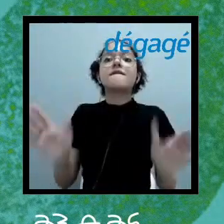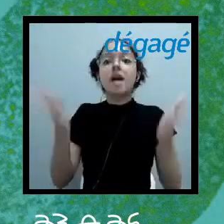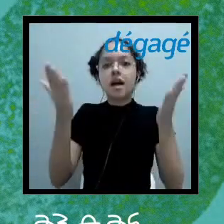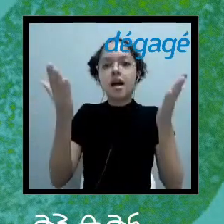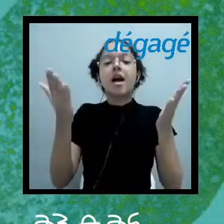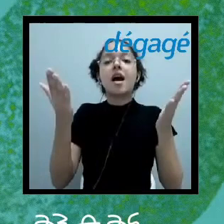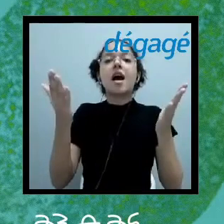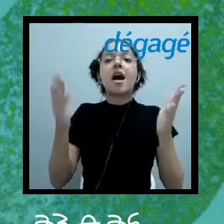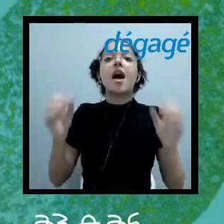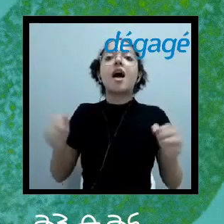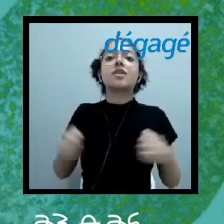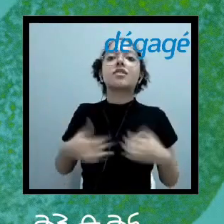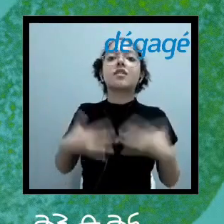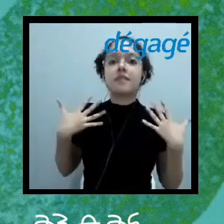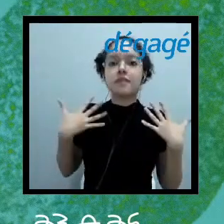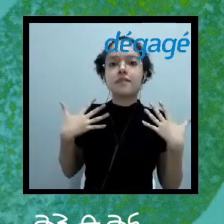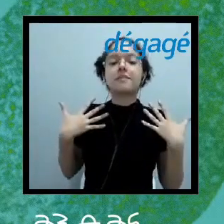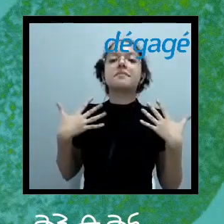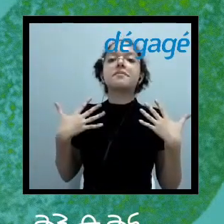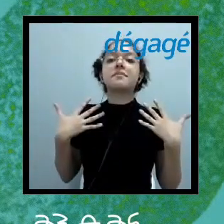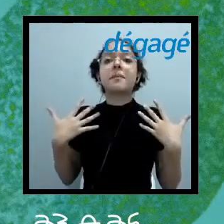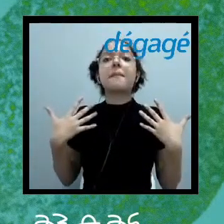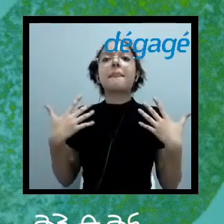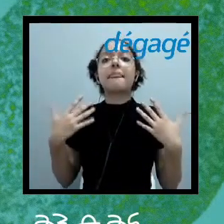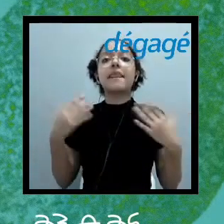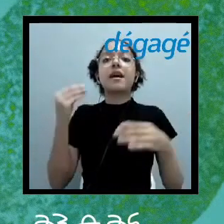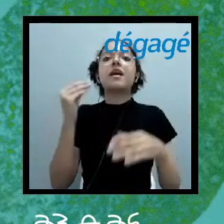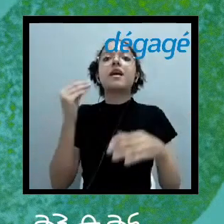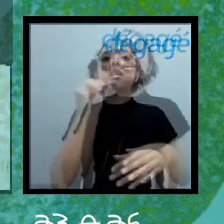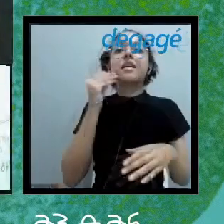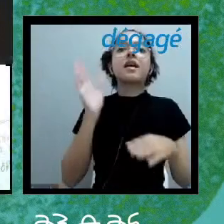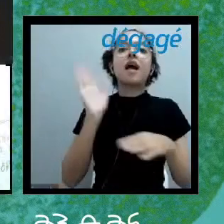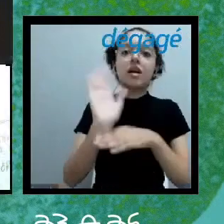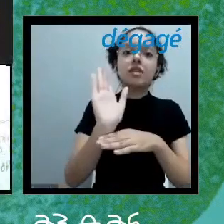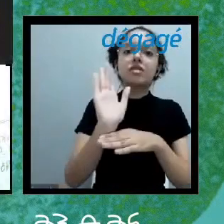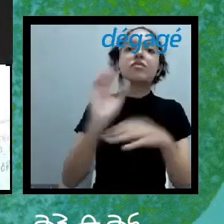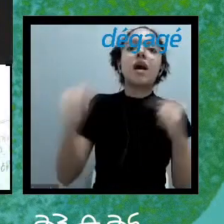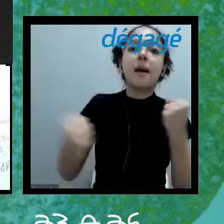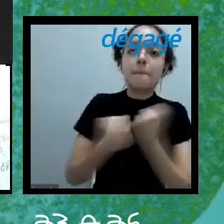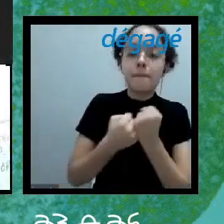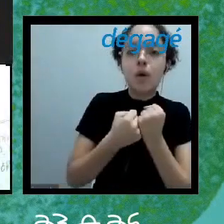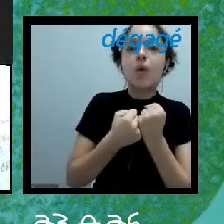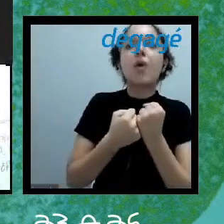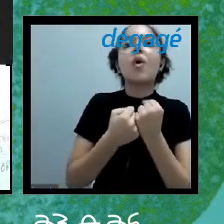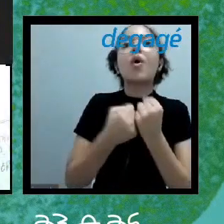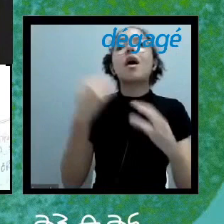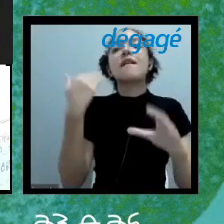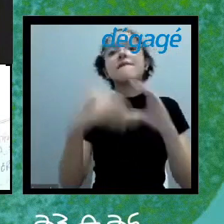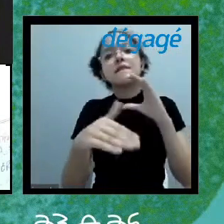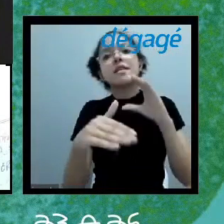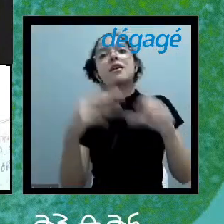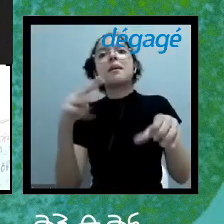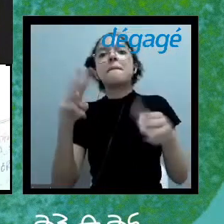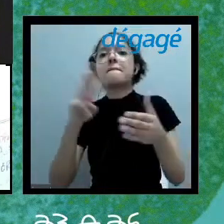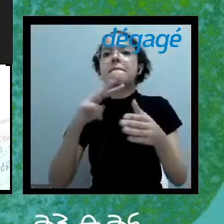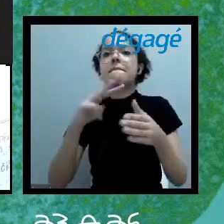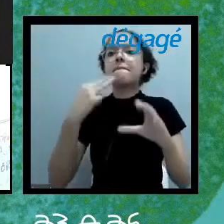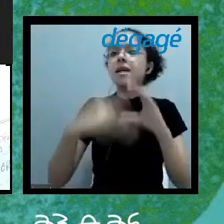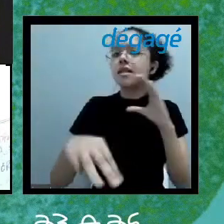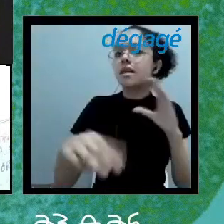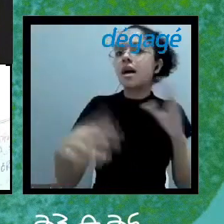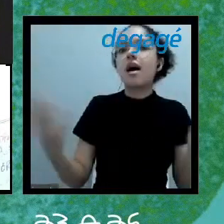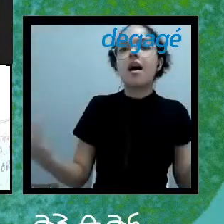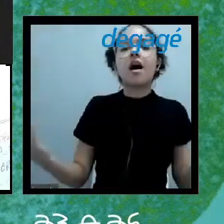de aniversário. E aí tem o projeto como referência, nossa amiga manda mensagem para a gente. E aí é sobre a